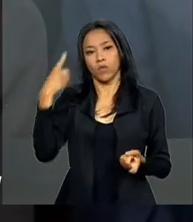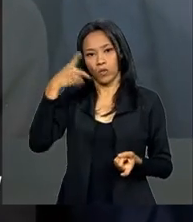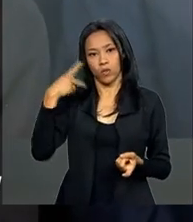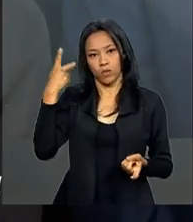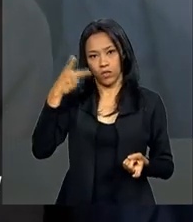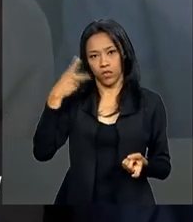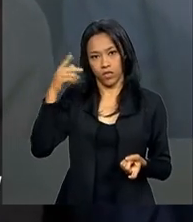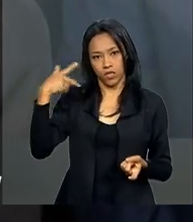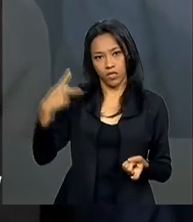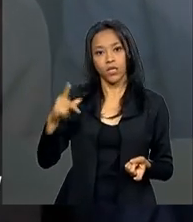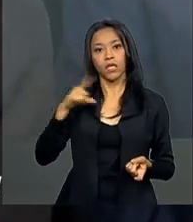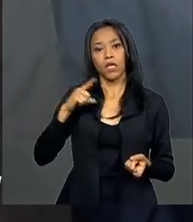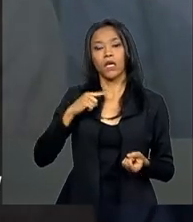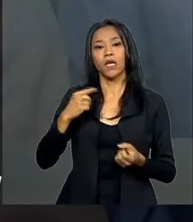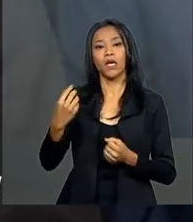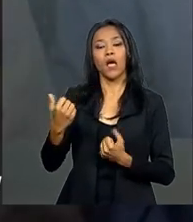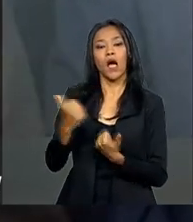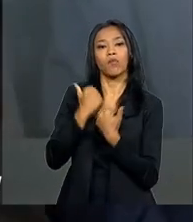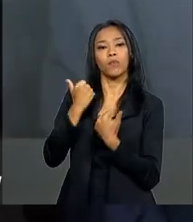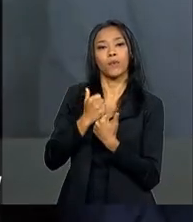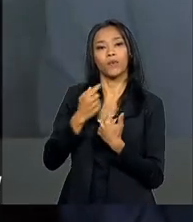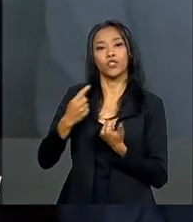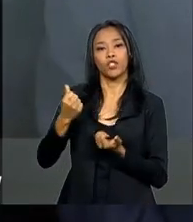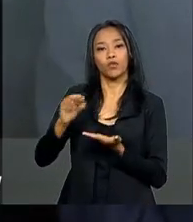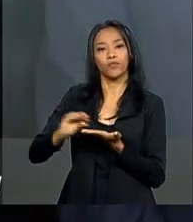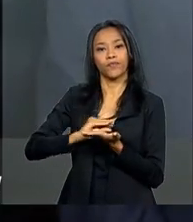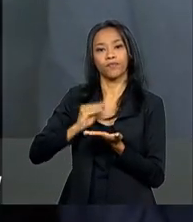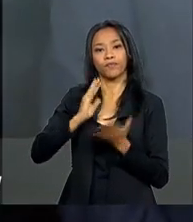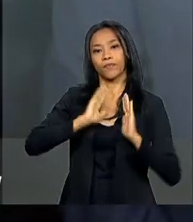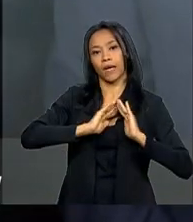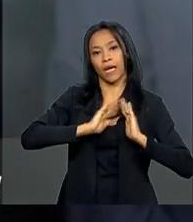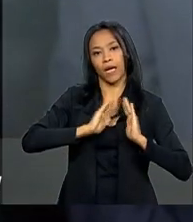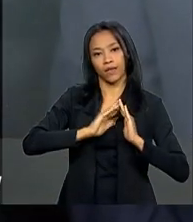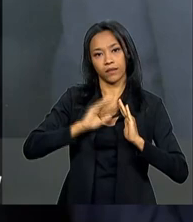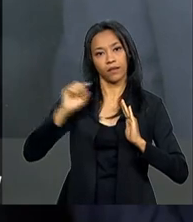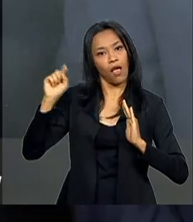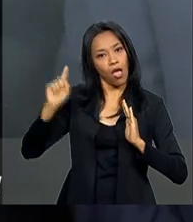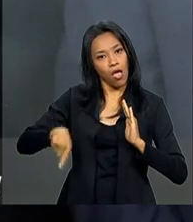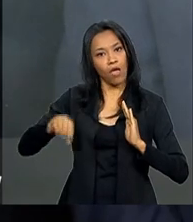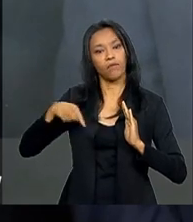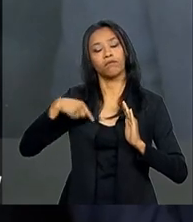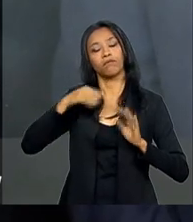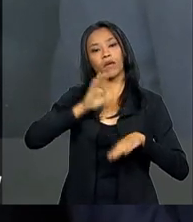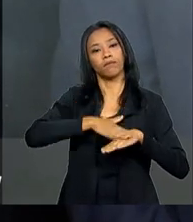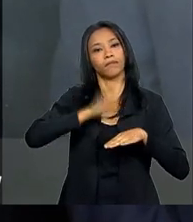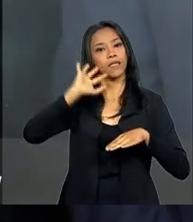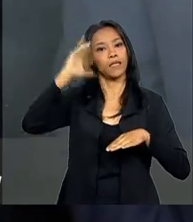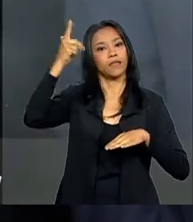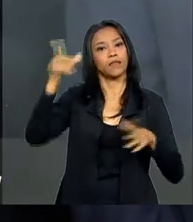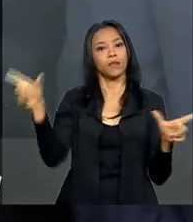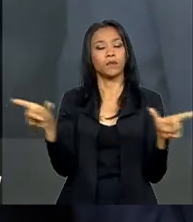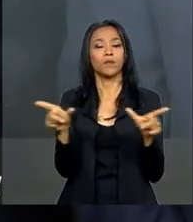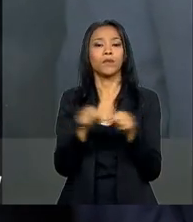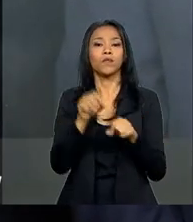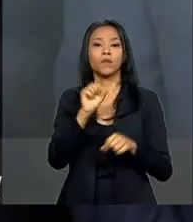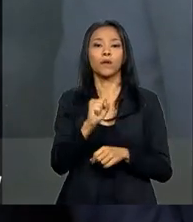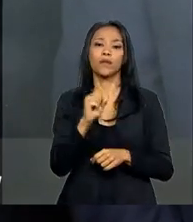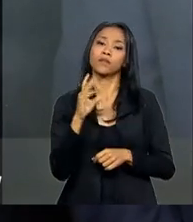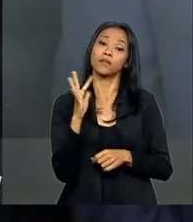o chamado auxílio moradia. E isso está pendente de uma decisão do Supremo Tribunal